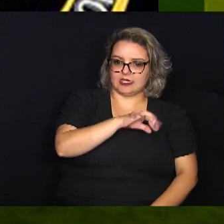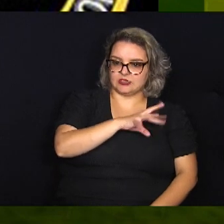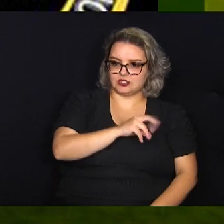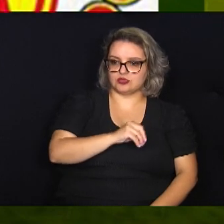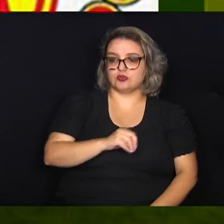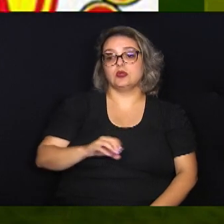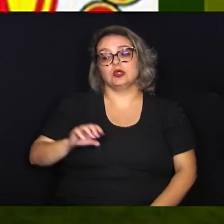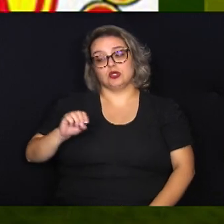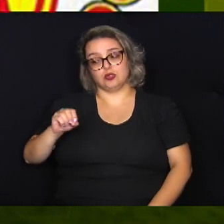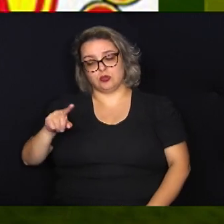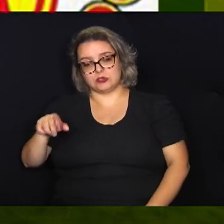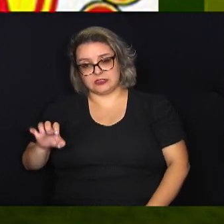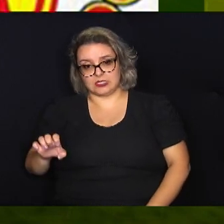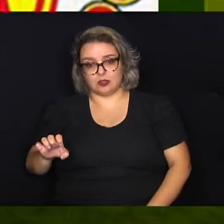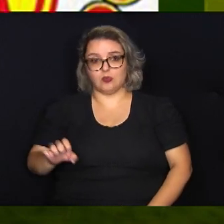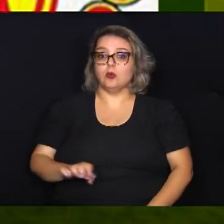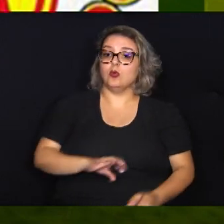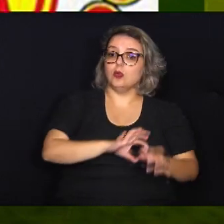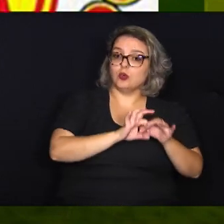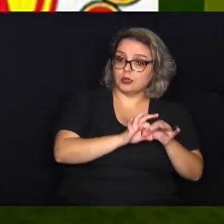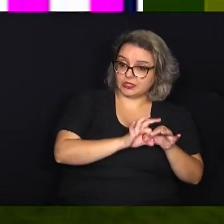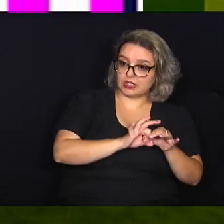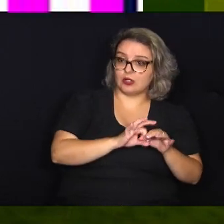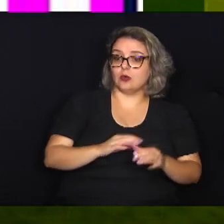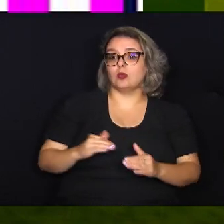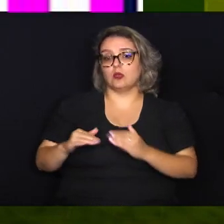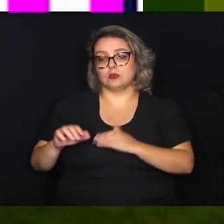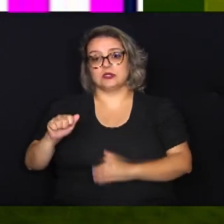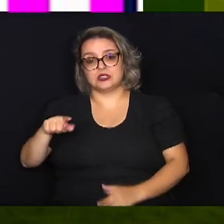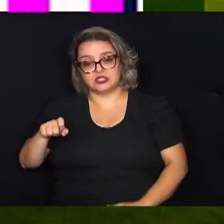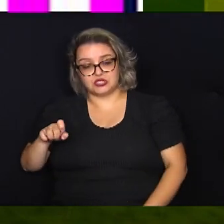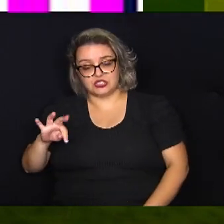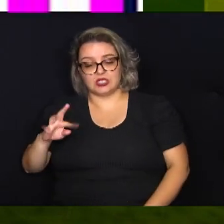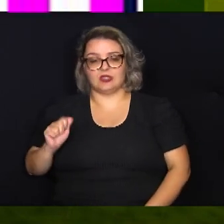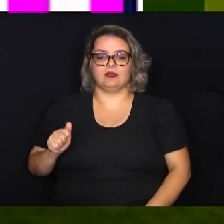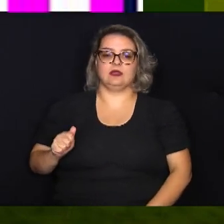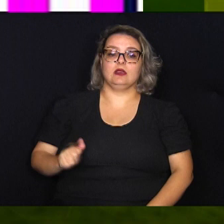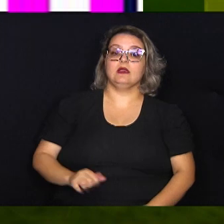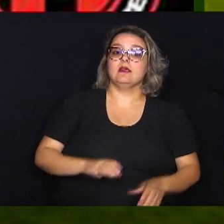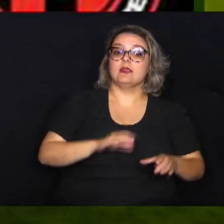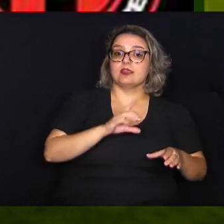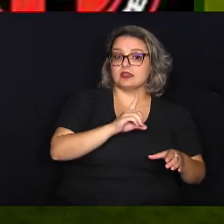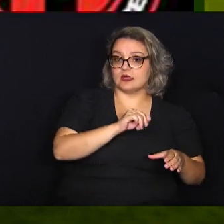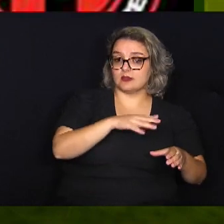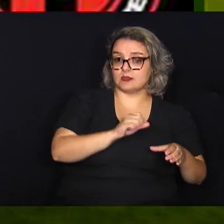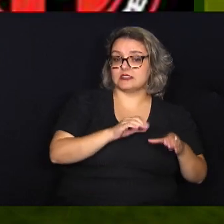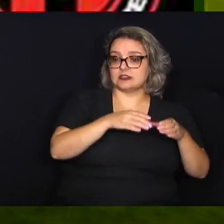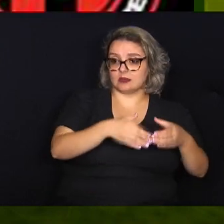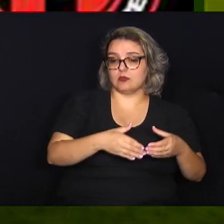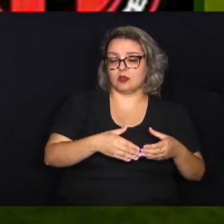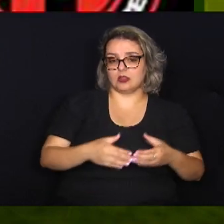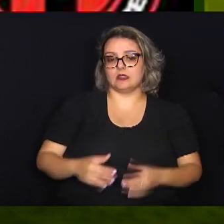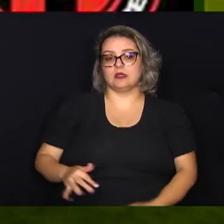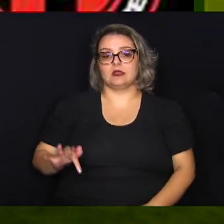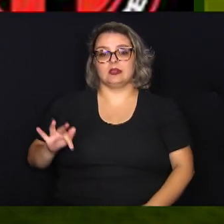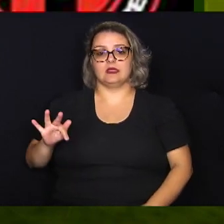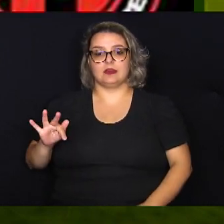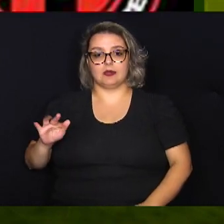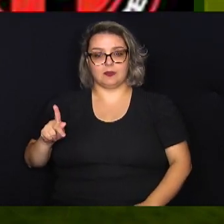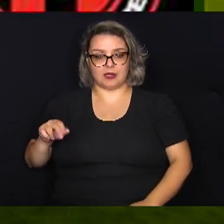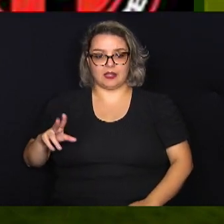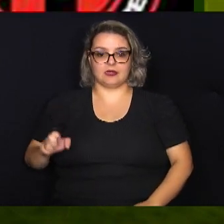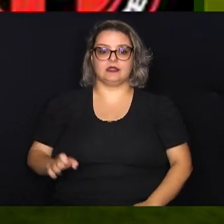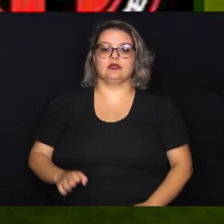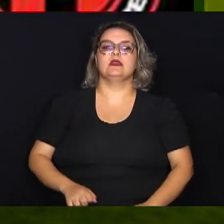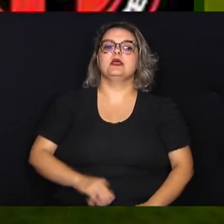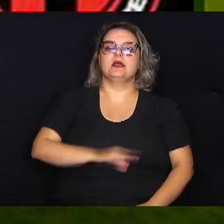Clube Feminino, União São José e Anchieta, Damas da Bola e Meninas Parque e Futebol Feminino Campinas e Vida